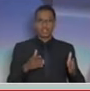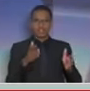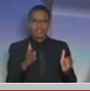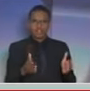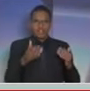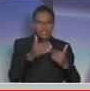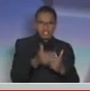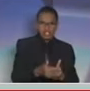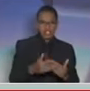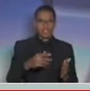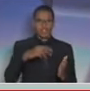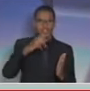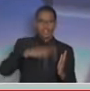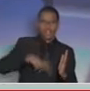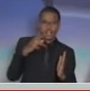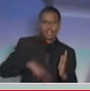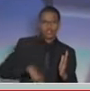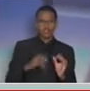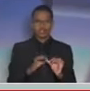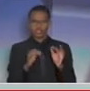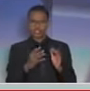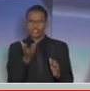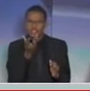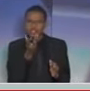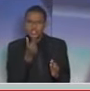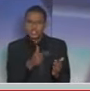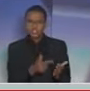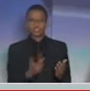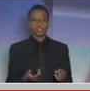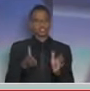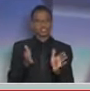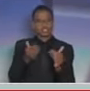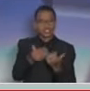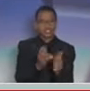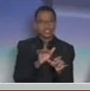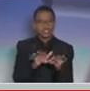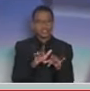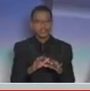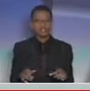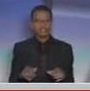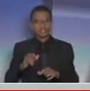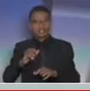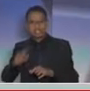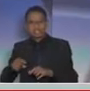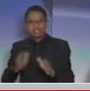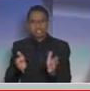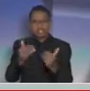de leitura, salas de informática, brinquedotecas. É um prefeito que